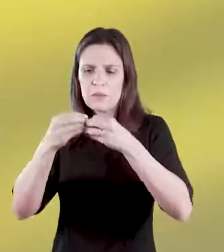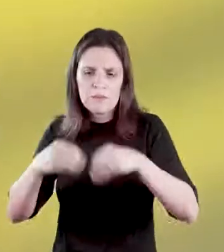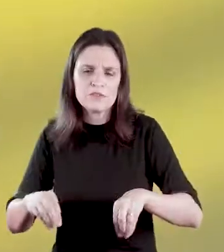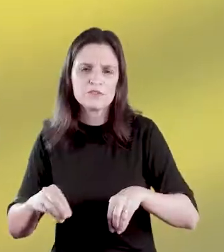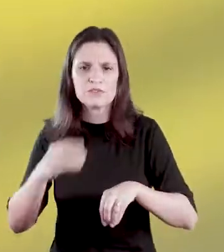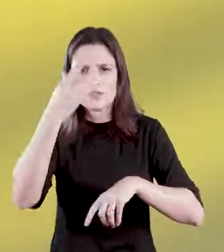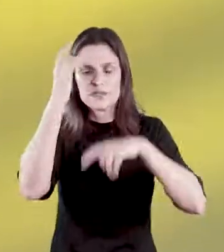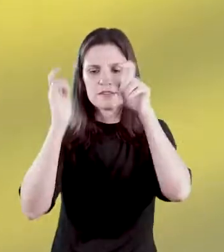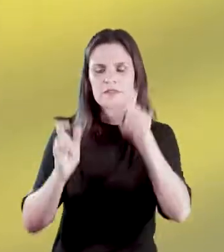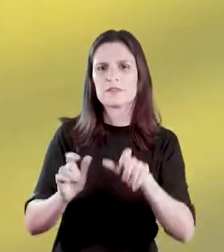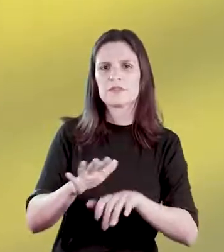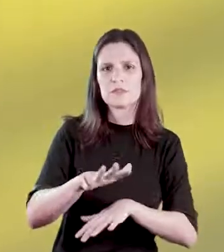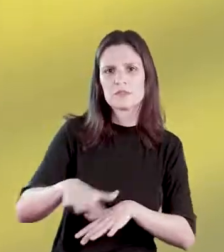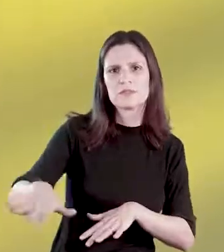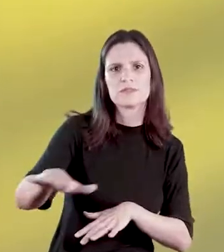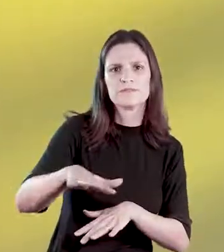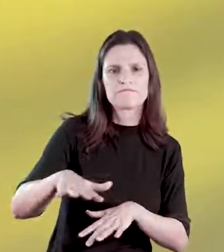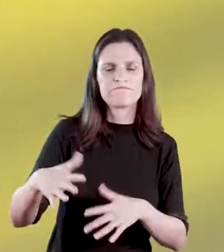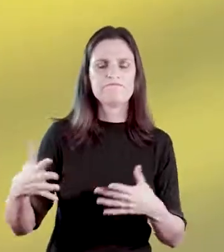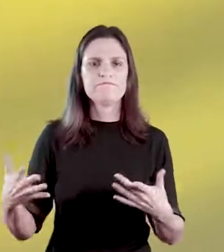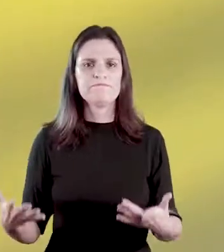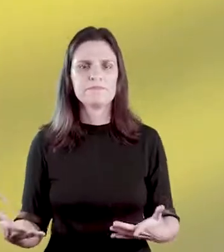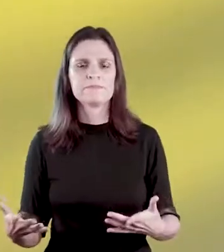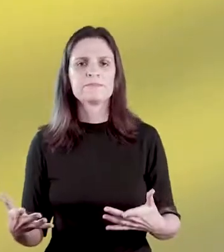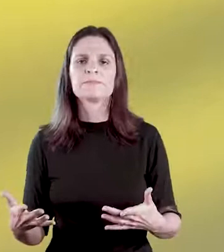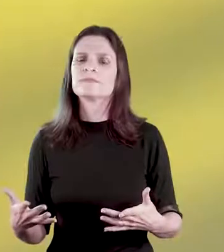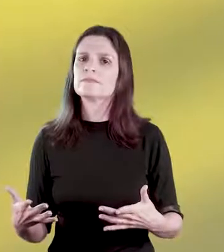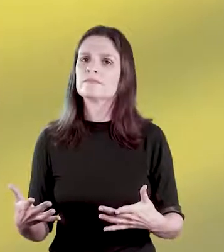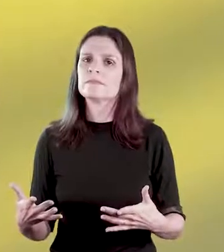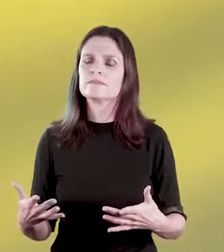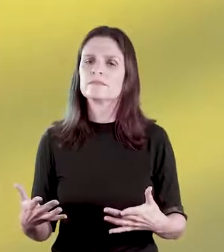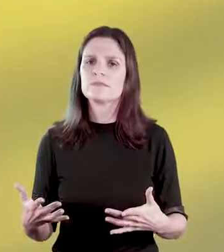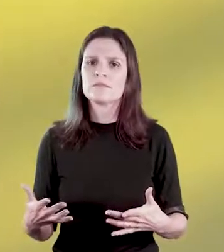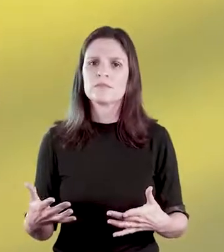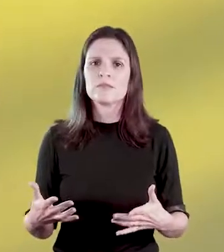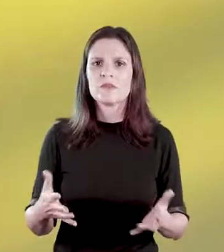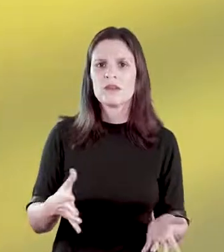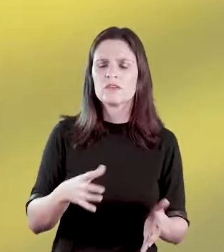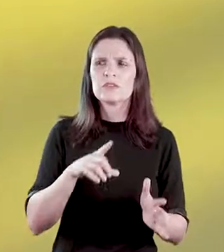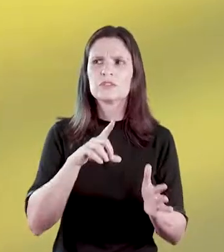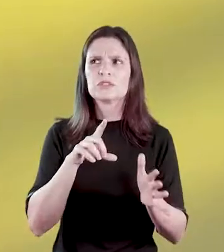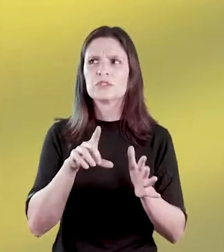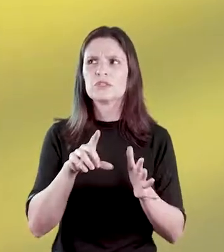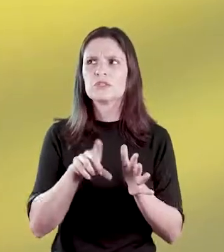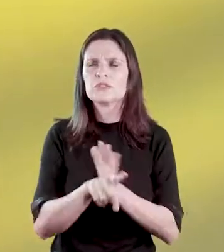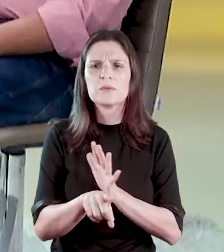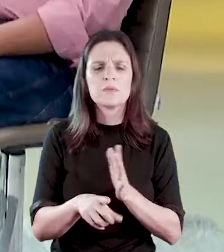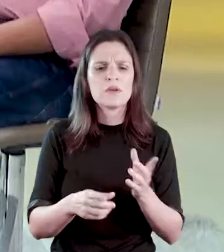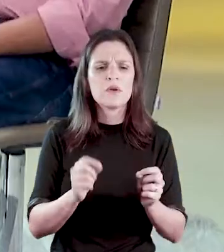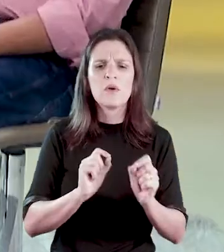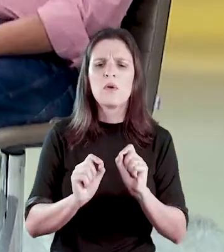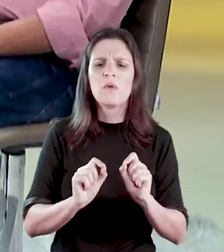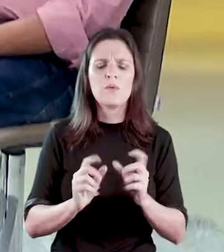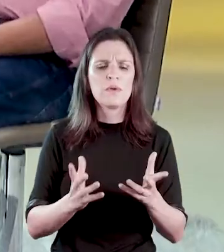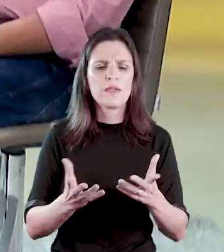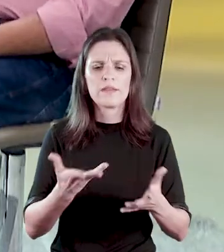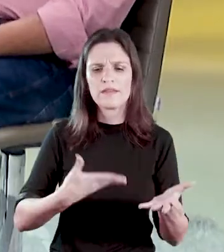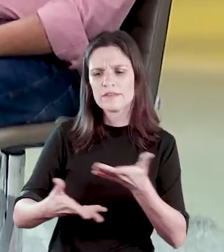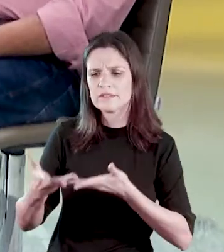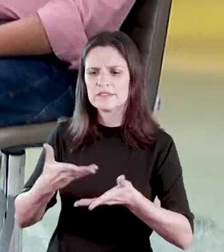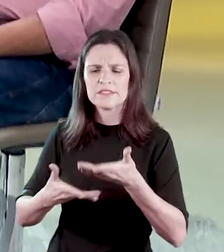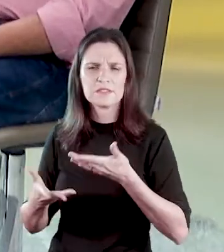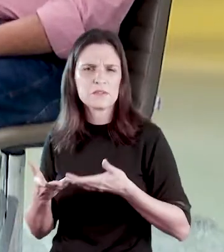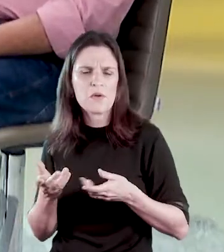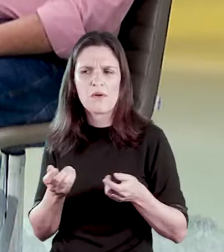outro porque aí fica difícil você é lógico e evidente que você pergunta qual é a articulação é